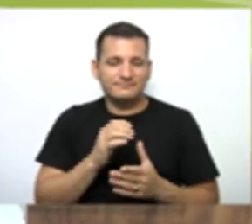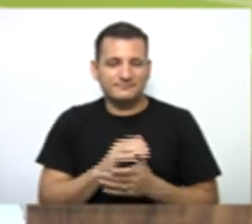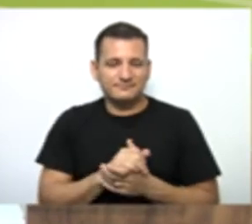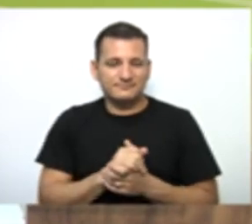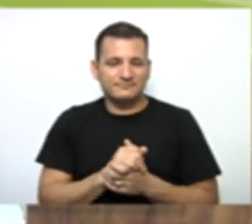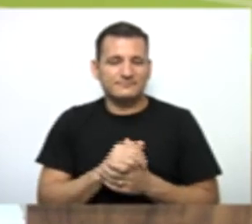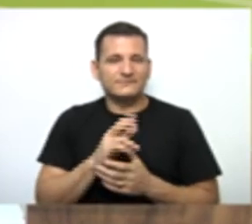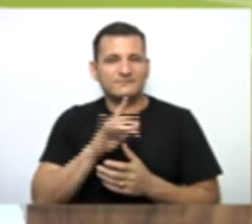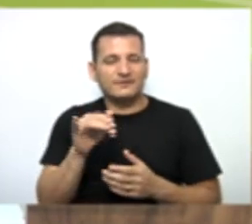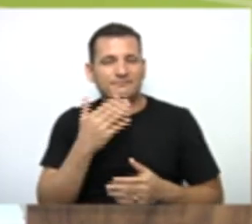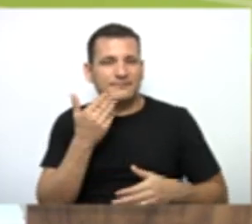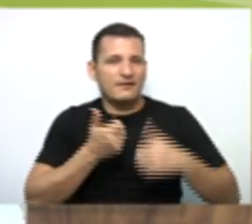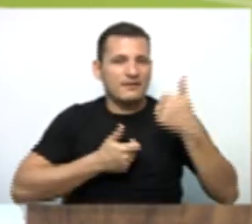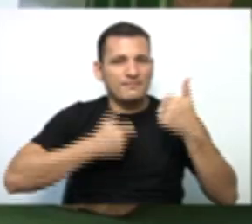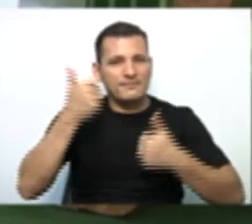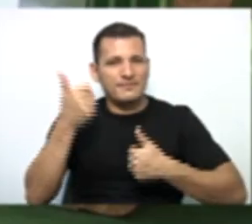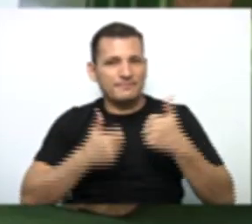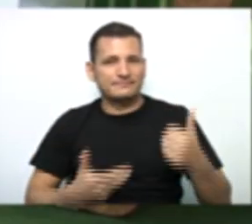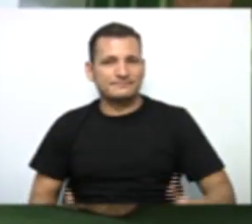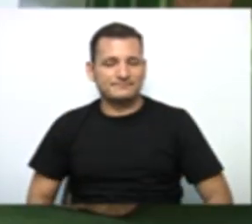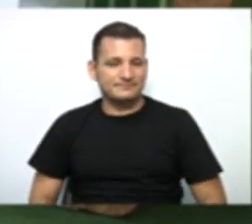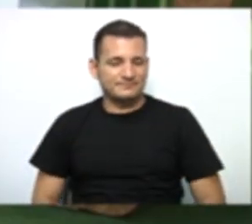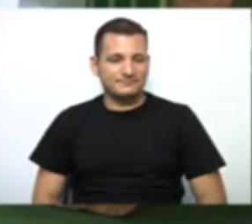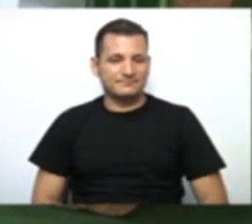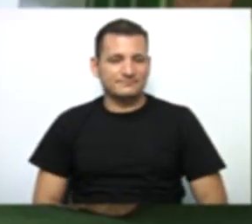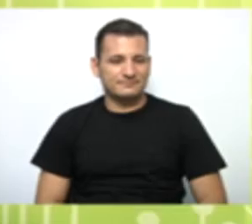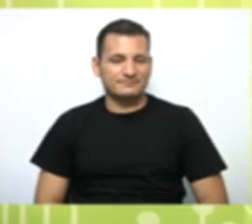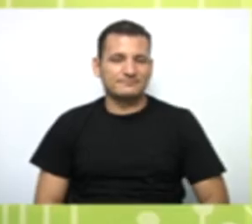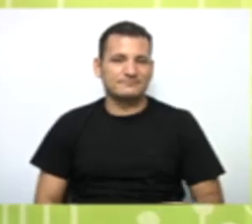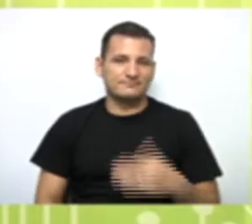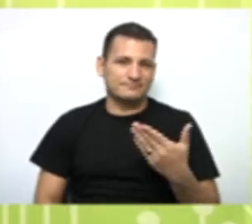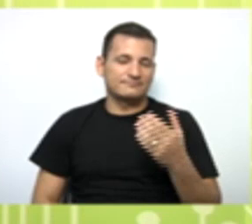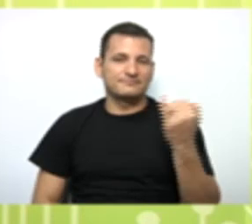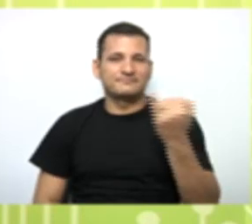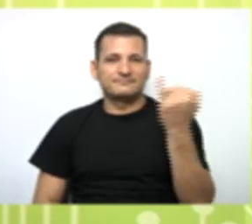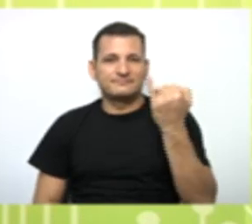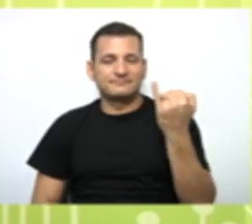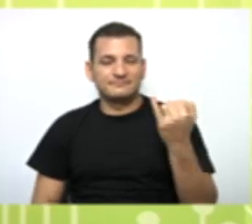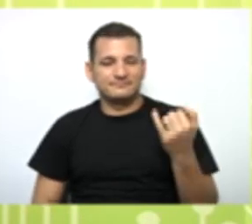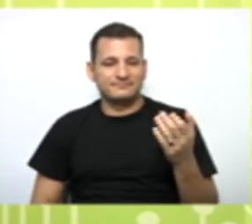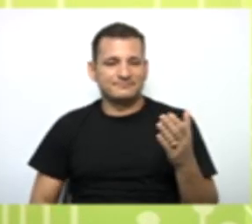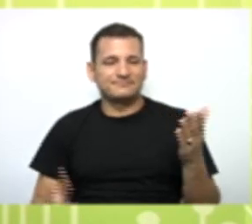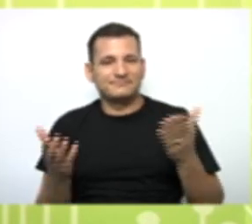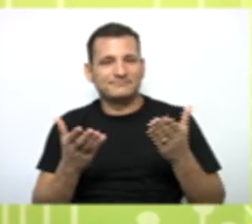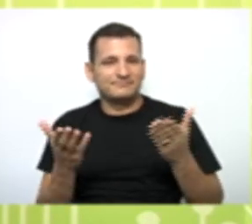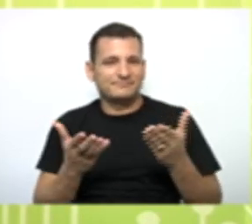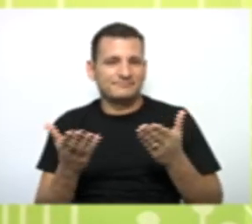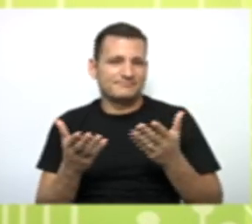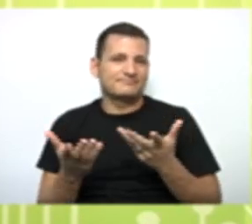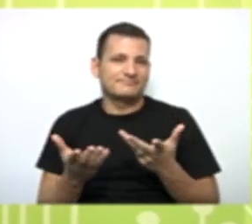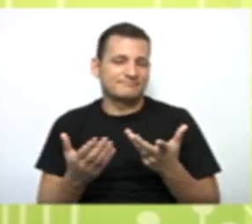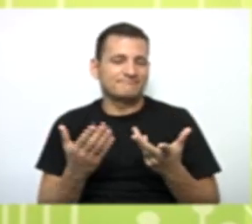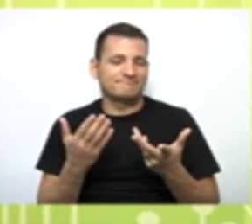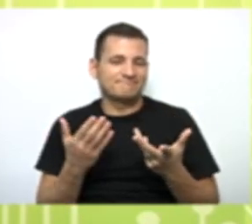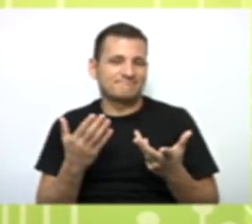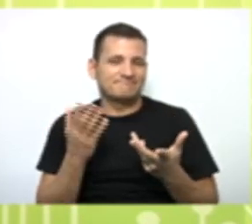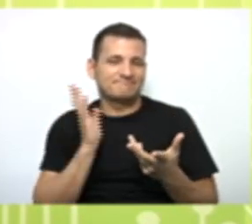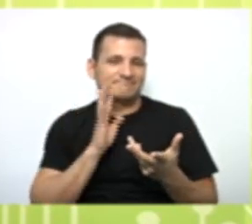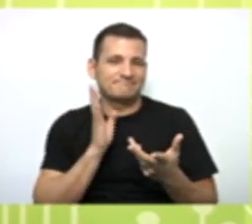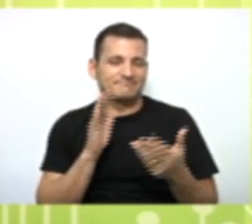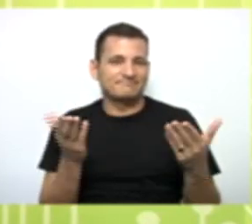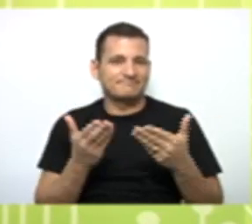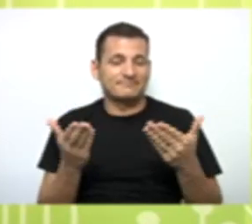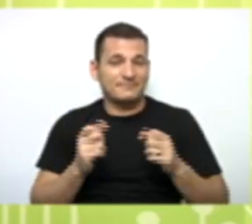vai se aperfeiçoando. É importante. Hoje vai ser bom, hoje vai ser gostoso.